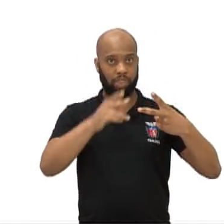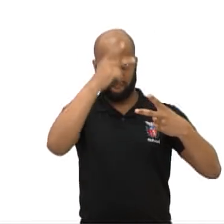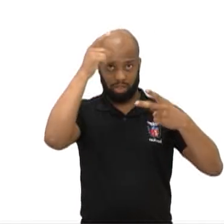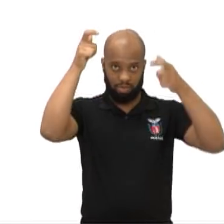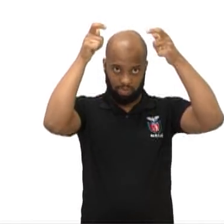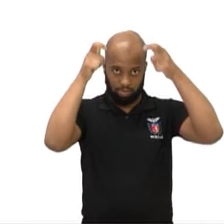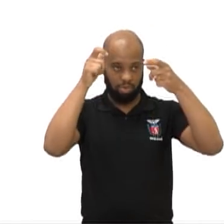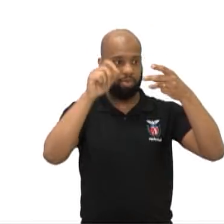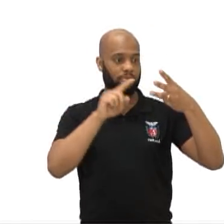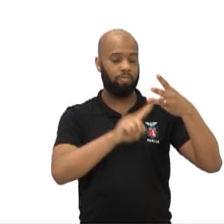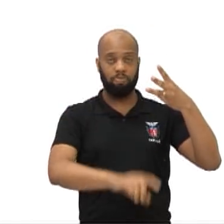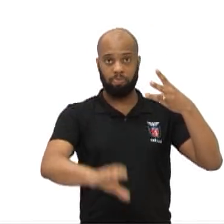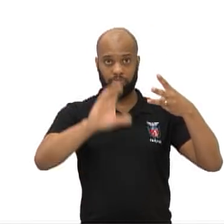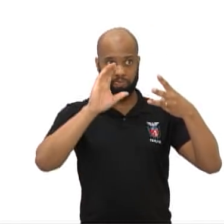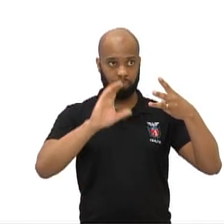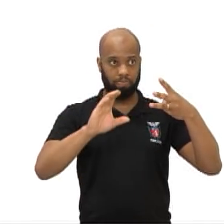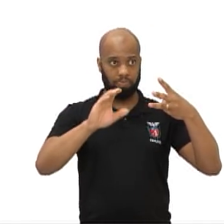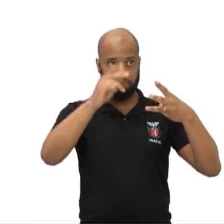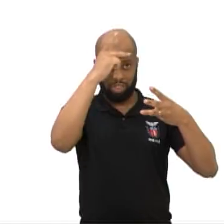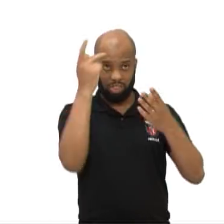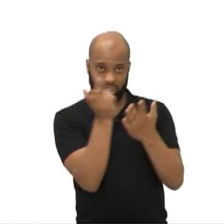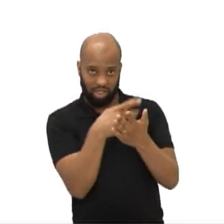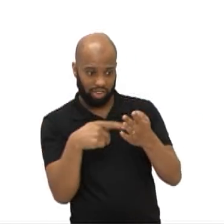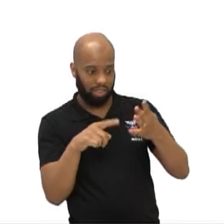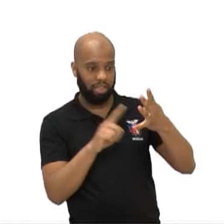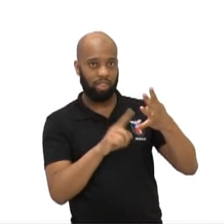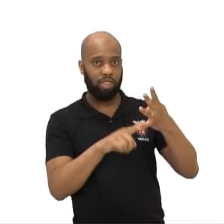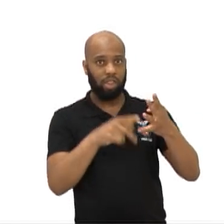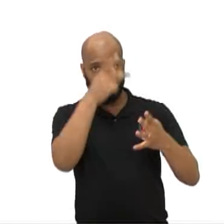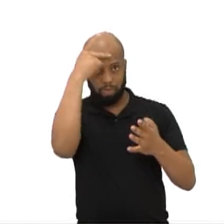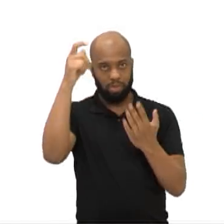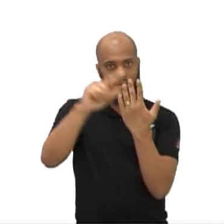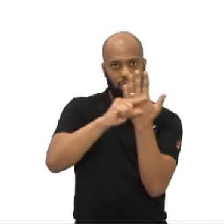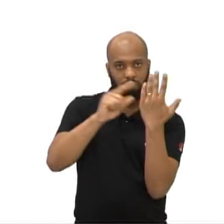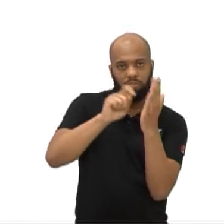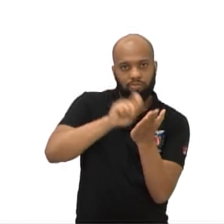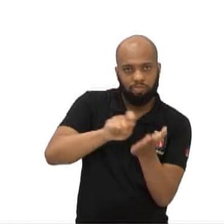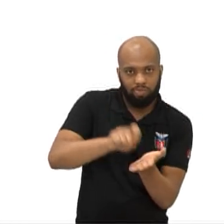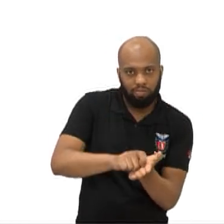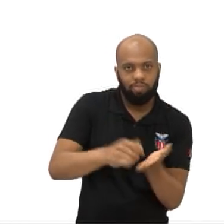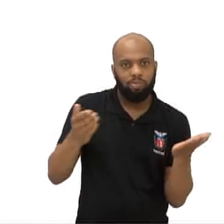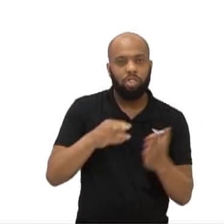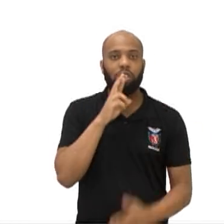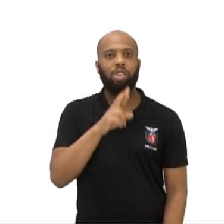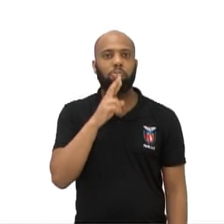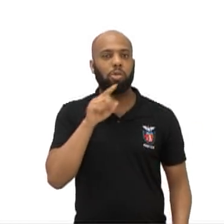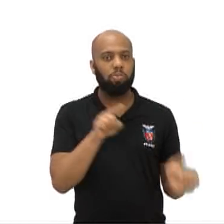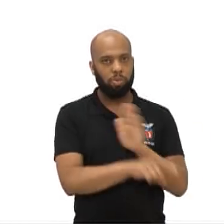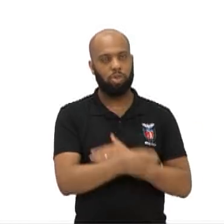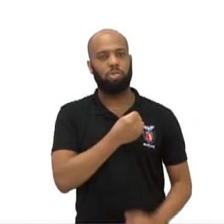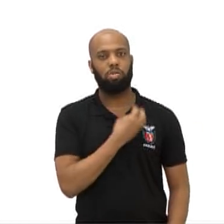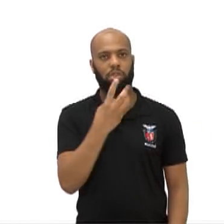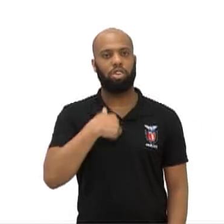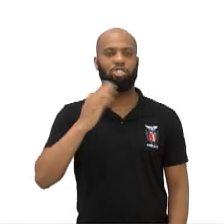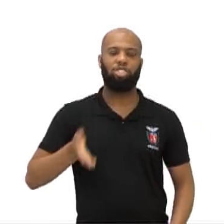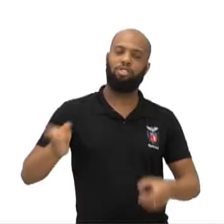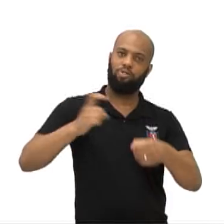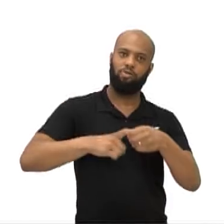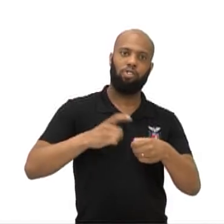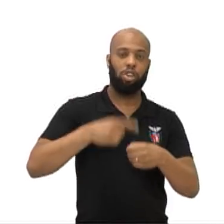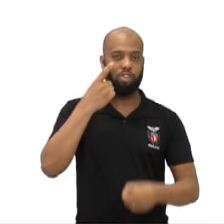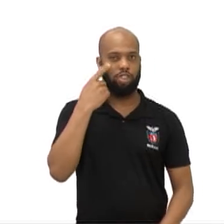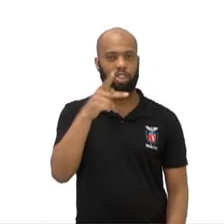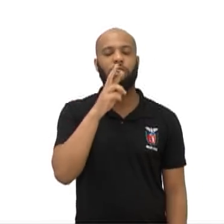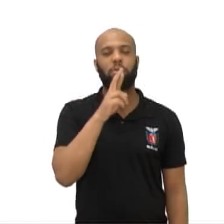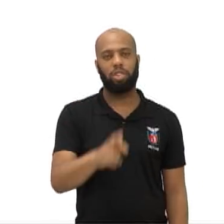pequeno príncipe. C, o desenho. Ou D, o autor. Então, vocês vão responder a terceira questão e a gente retorna na sequência